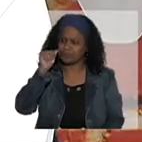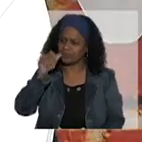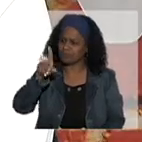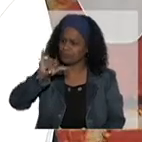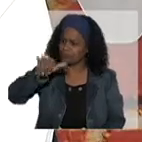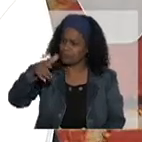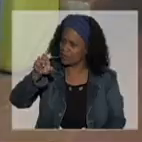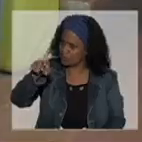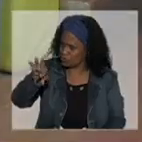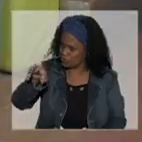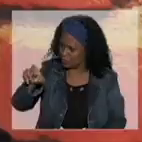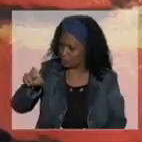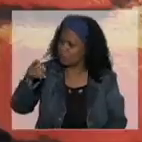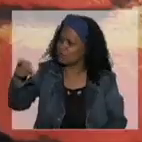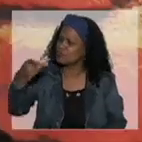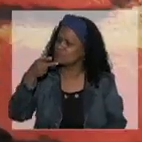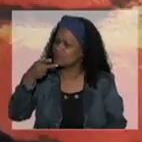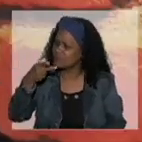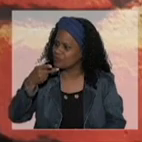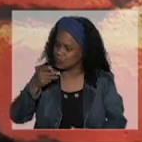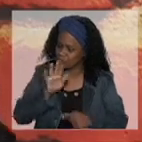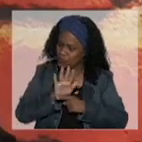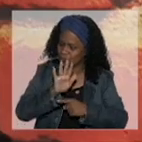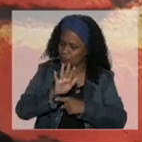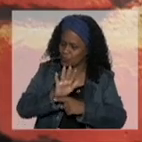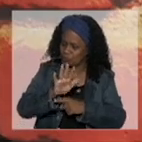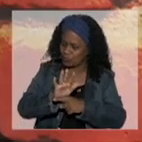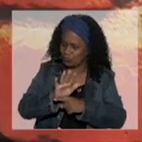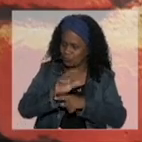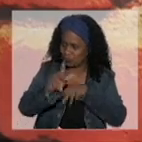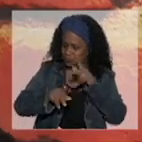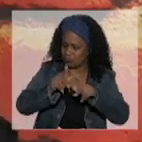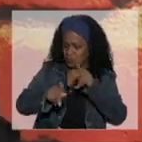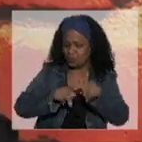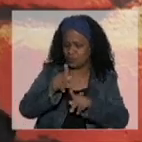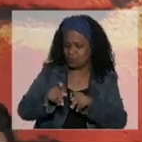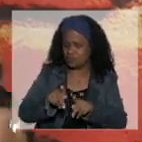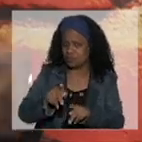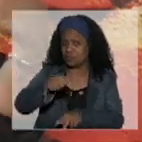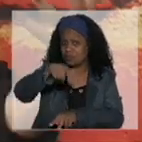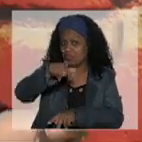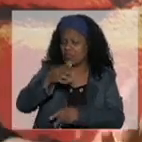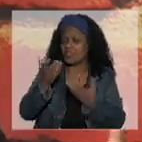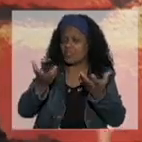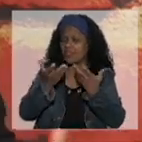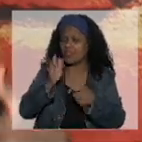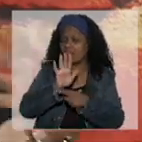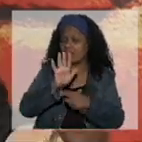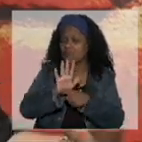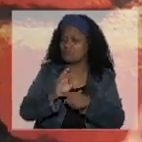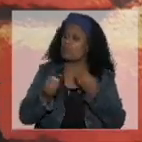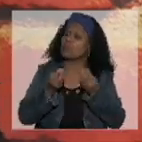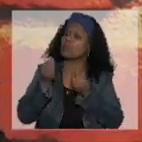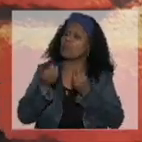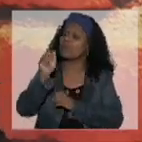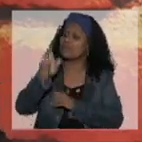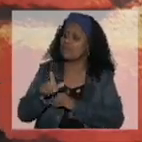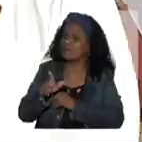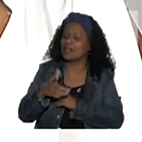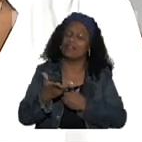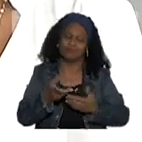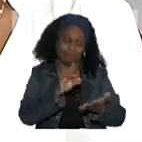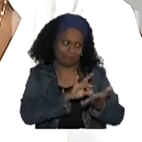na ação da cidadania vocês contam com a ajuda da população também é quem quer ajudar como que funciona